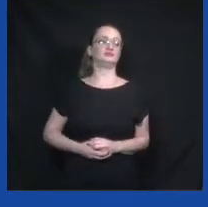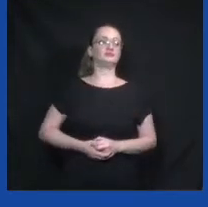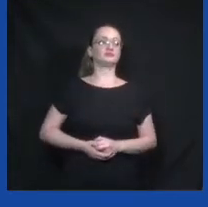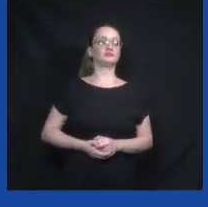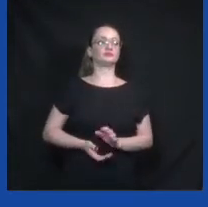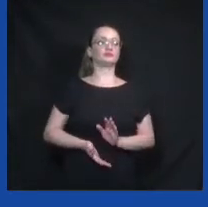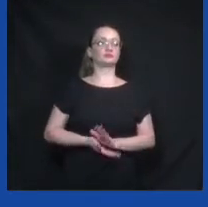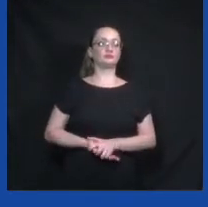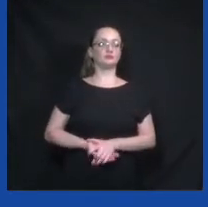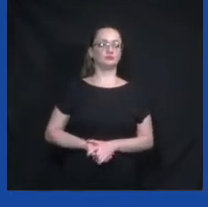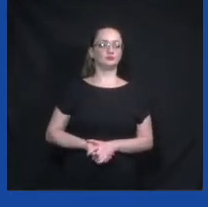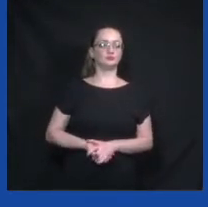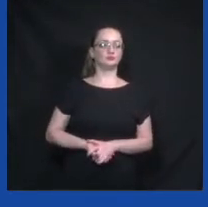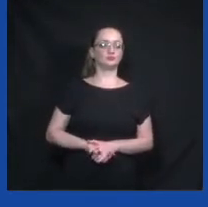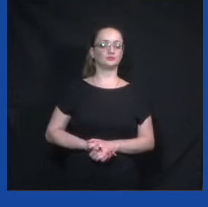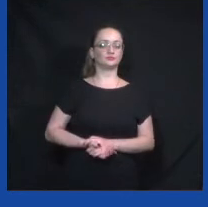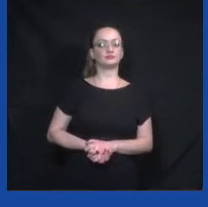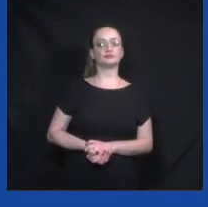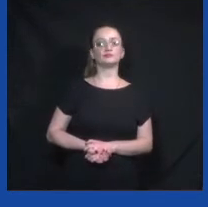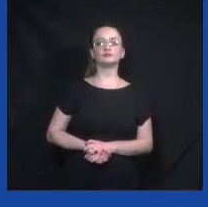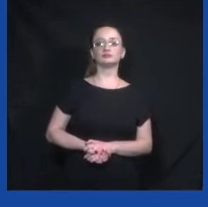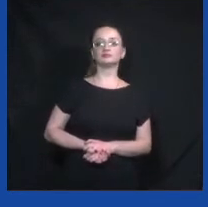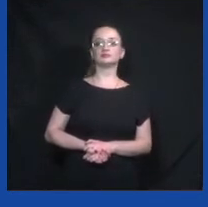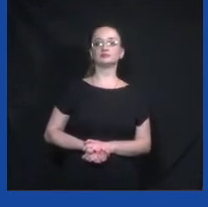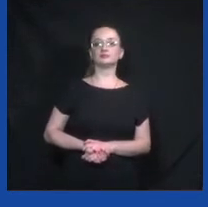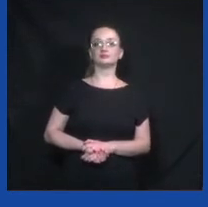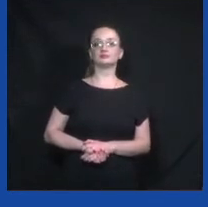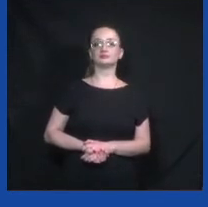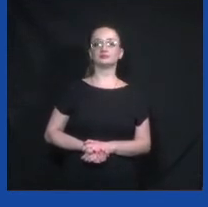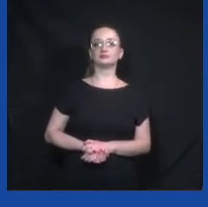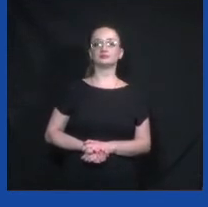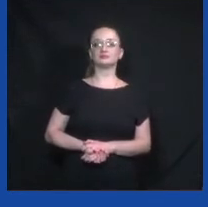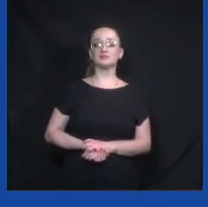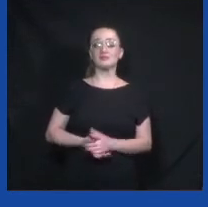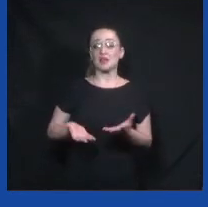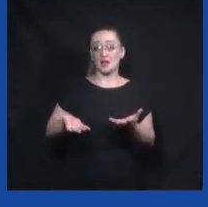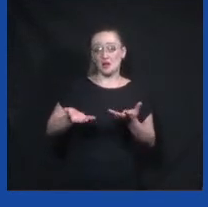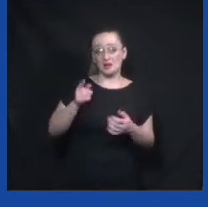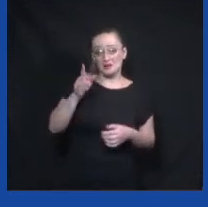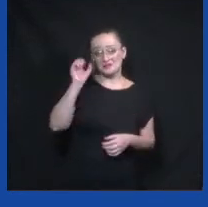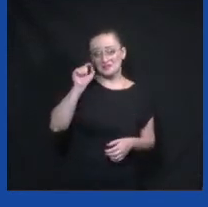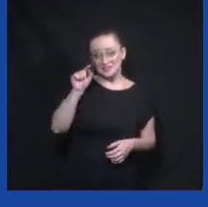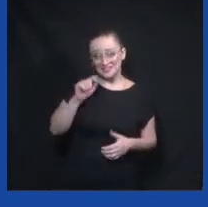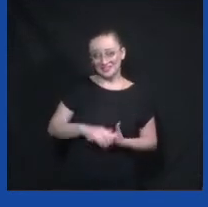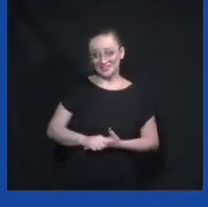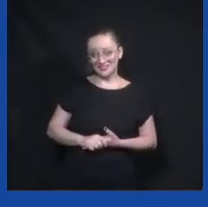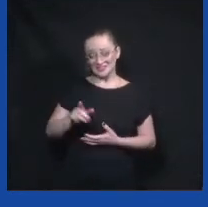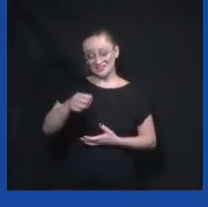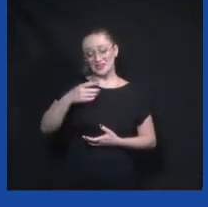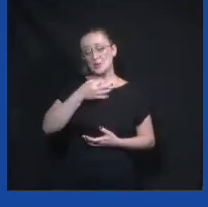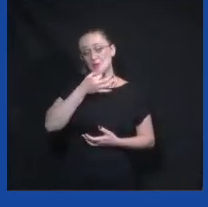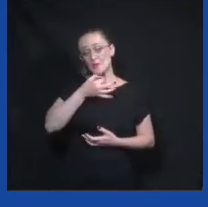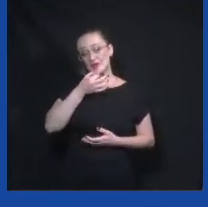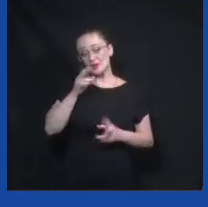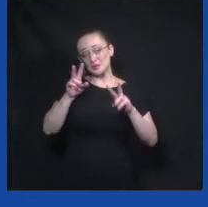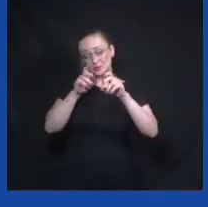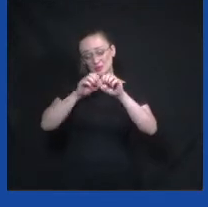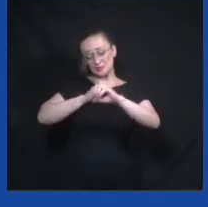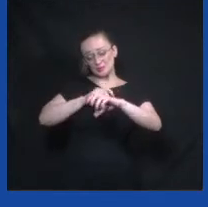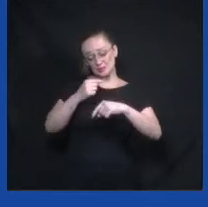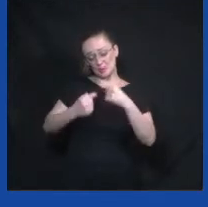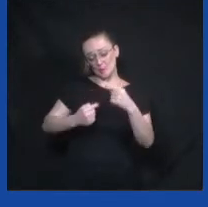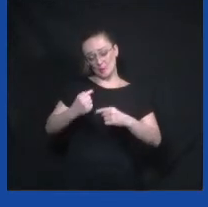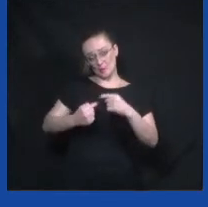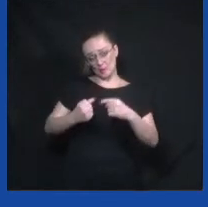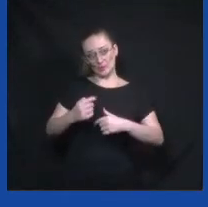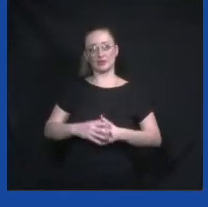Quero te ouvir agora, Diego. O que você acha a respeito da educação